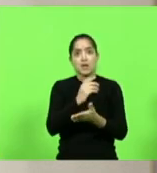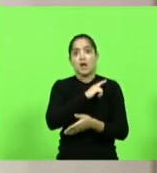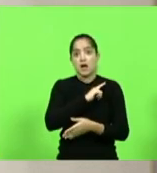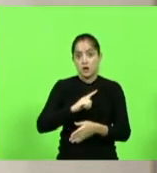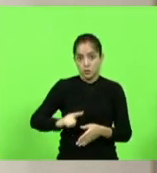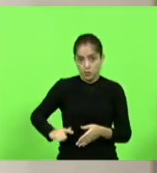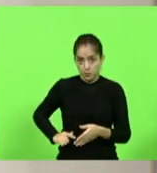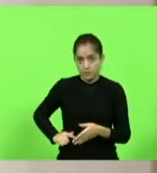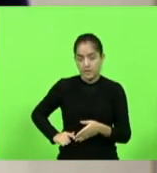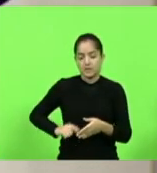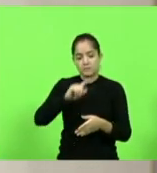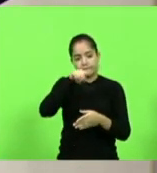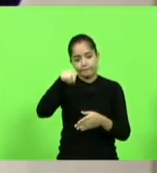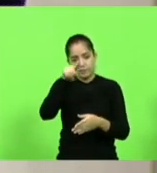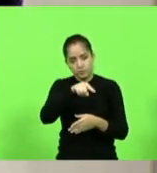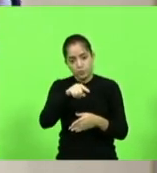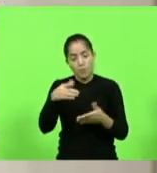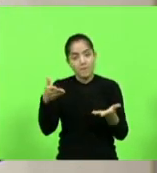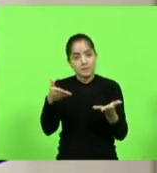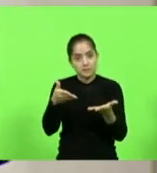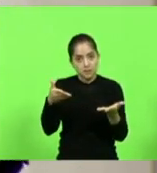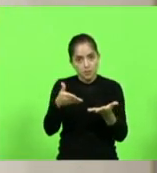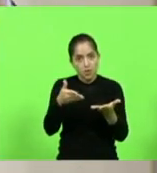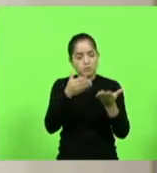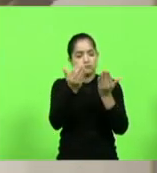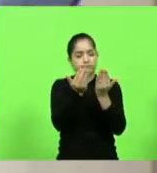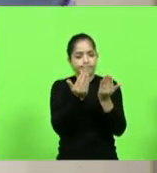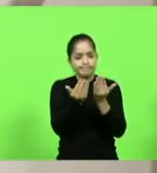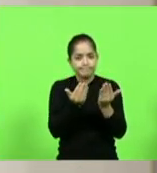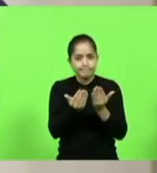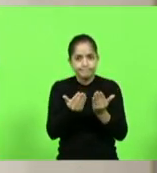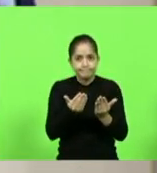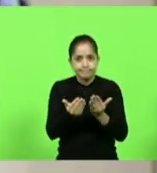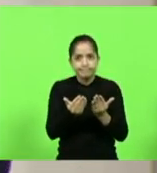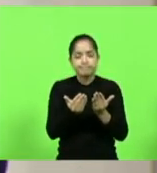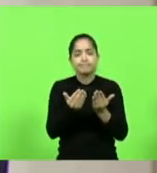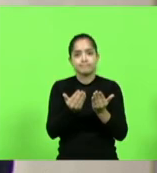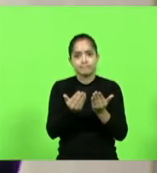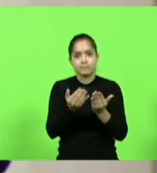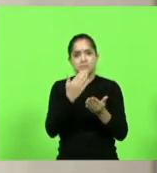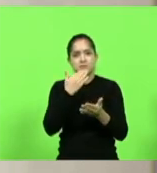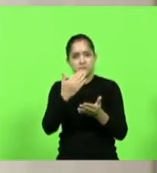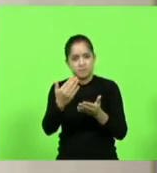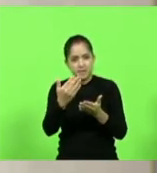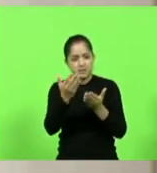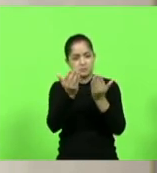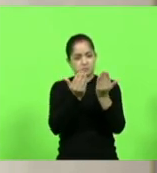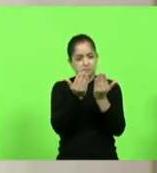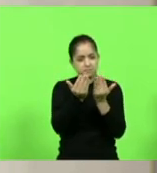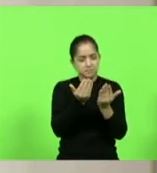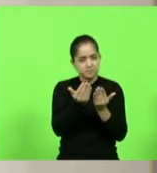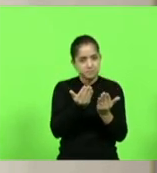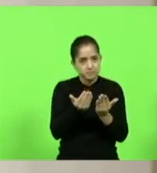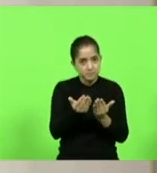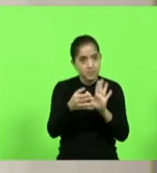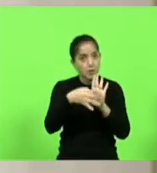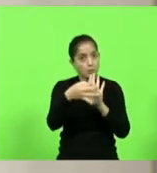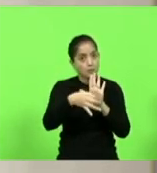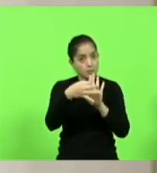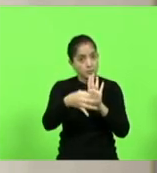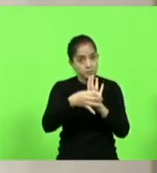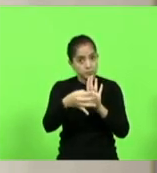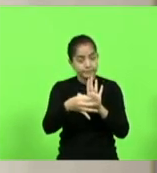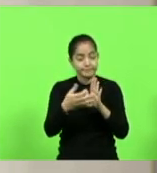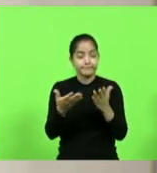interina vetou. E agora, na análise do veto, o deputado João Amin me pede vistas para analisar o parecer da